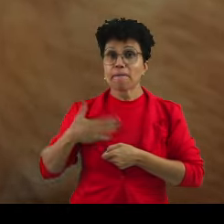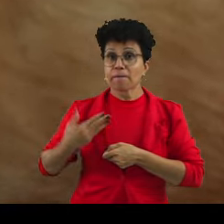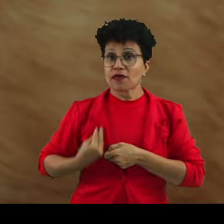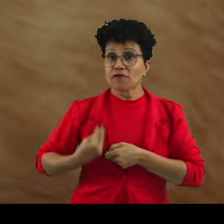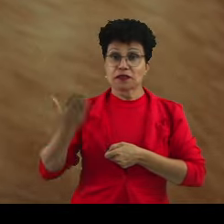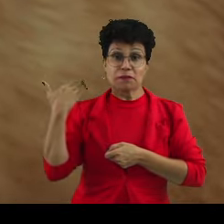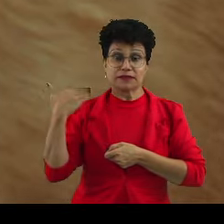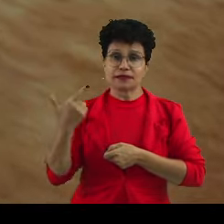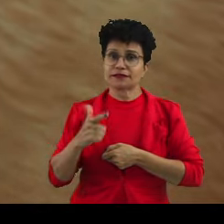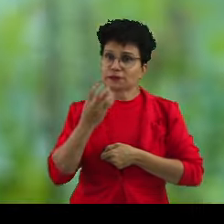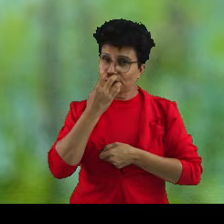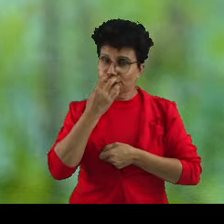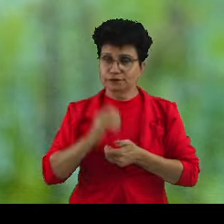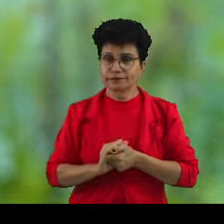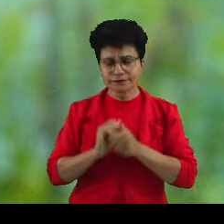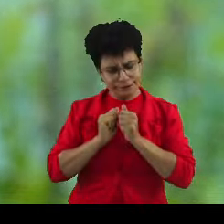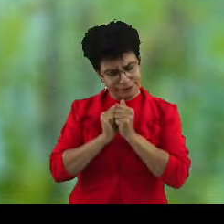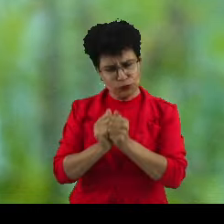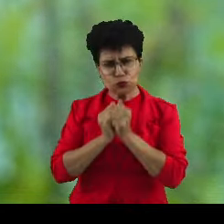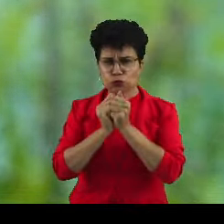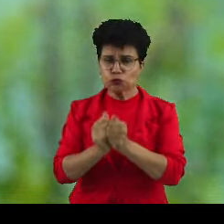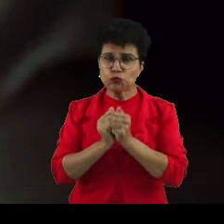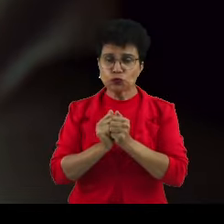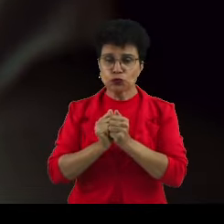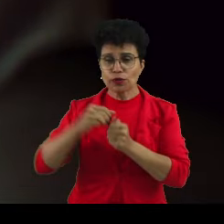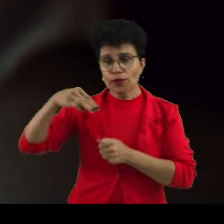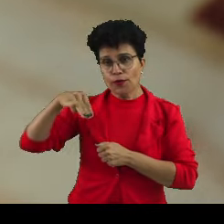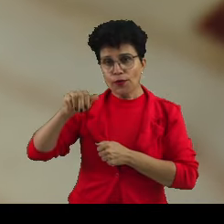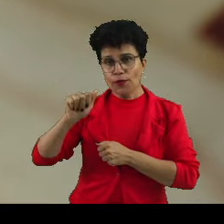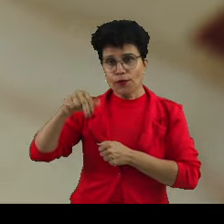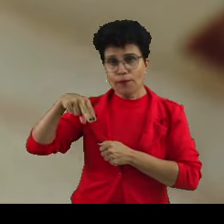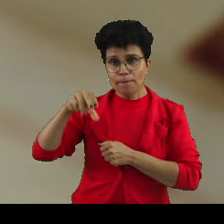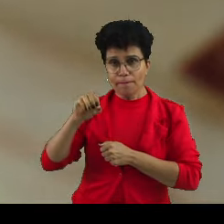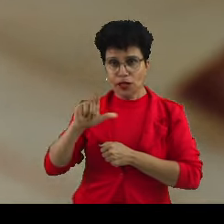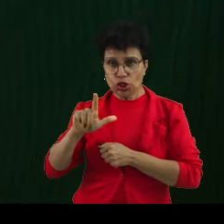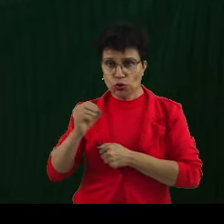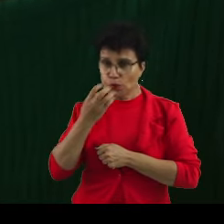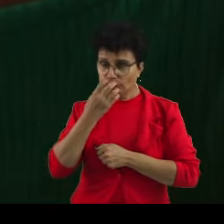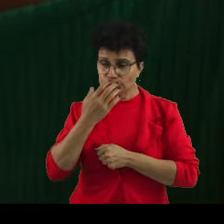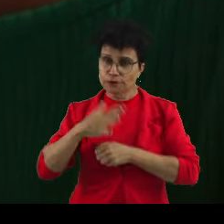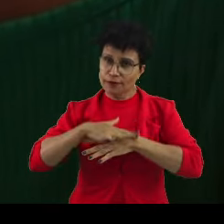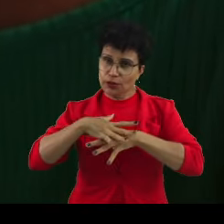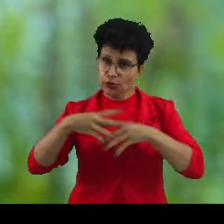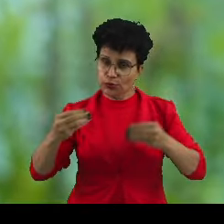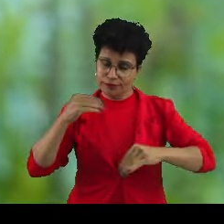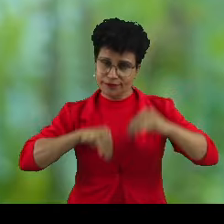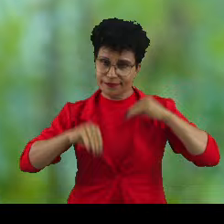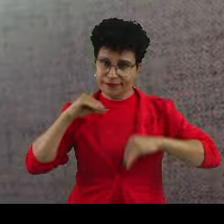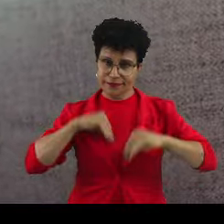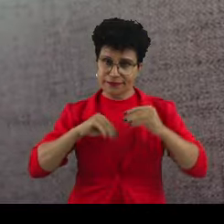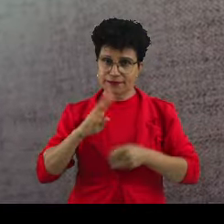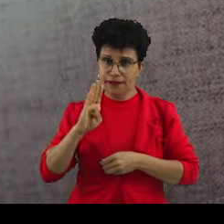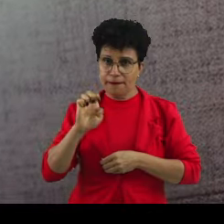minha vida sem o Nick. Eles me fazem companhia muito. Ixi, como fazem companhia? E o Manolo foi uma cura para mim, para